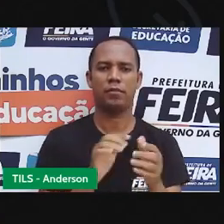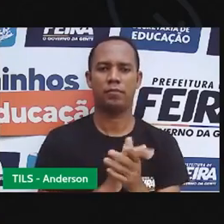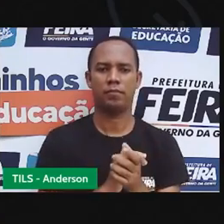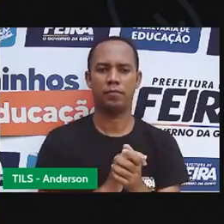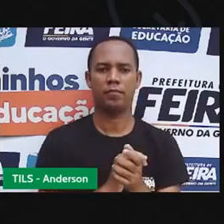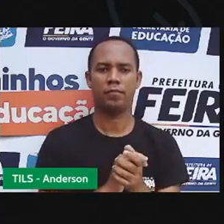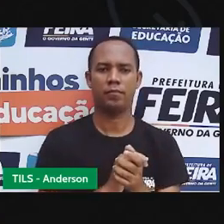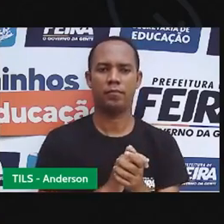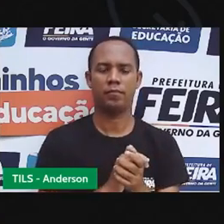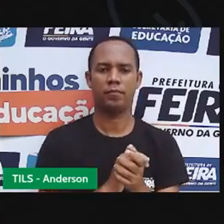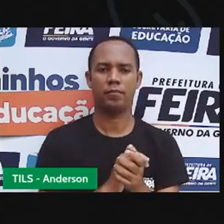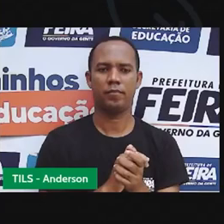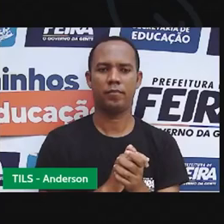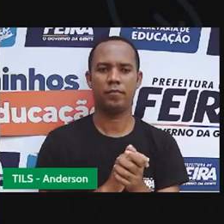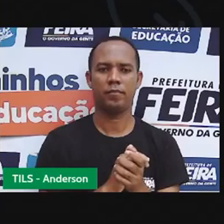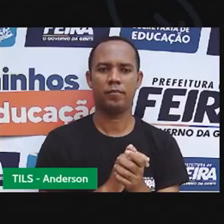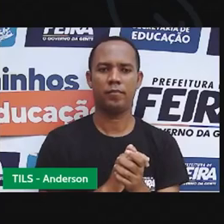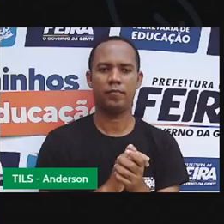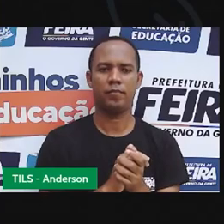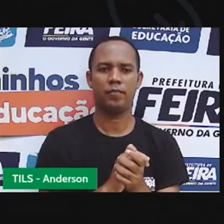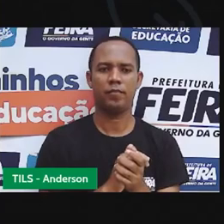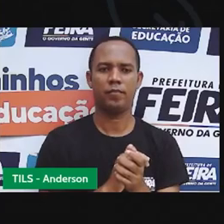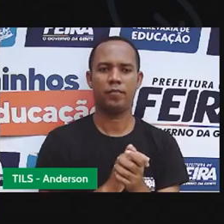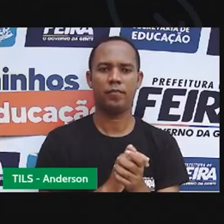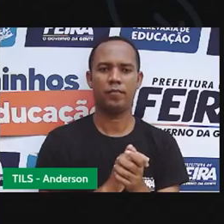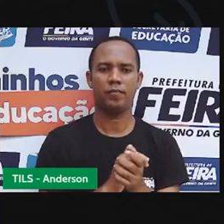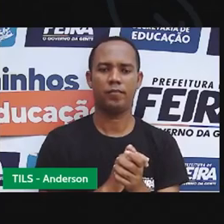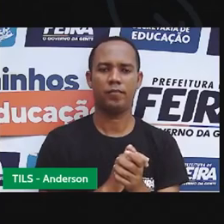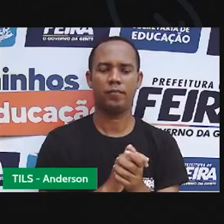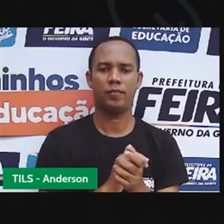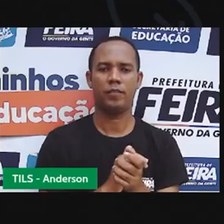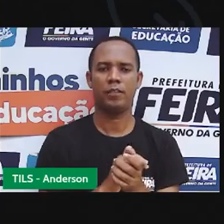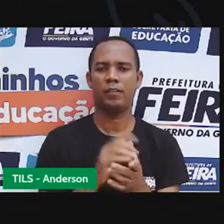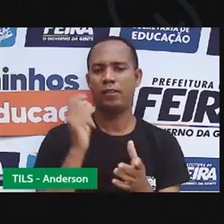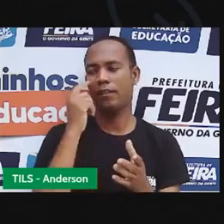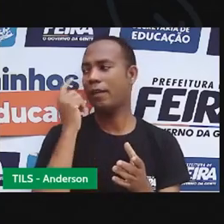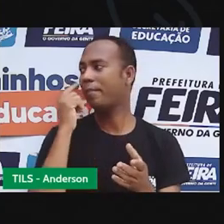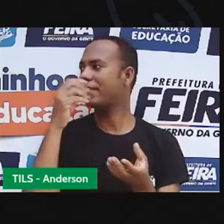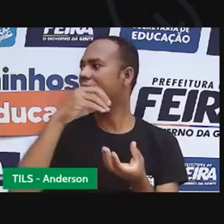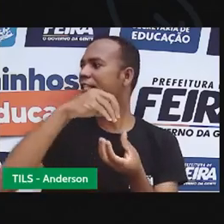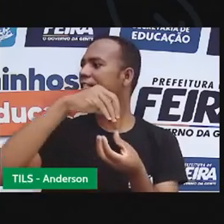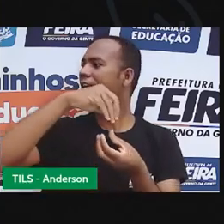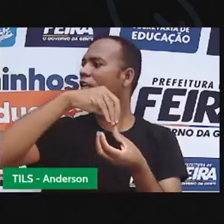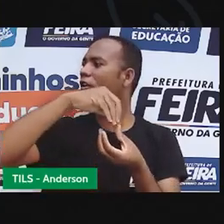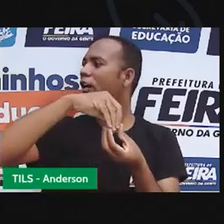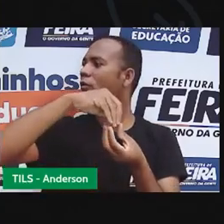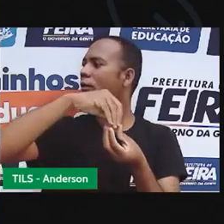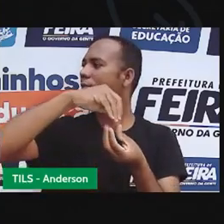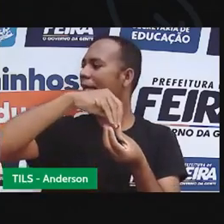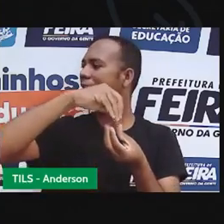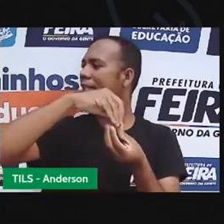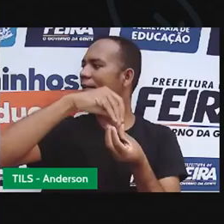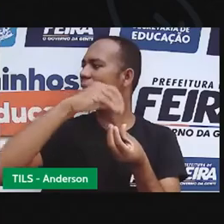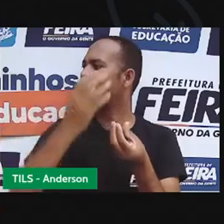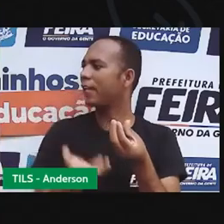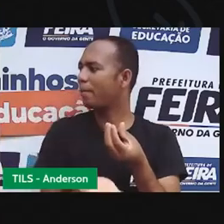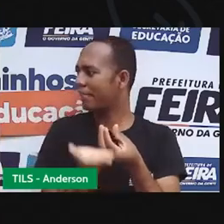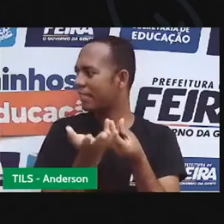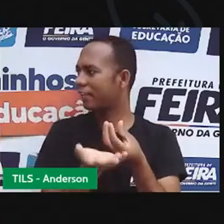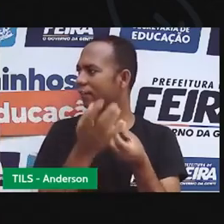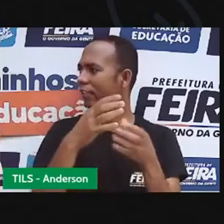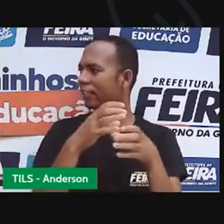nossa peteca de jornal, você volta, olha o passo a passo e produz a sua.